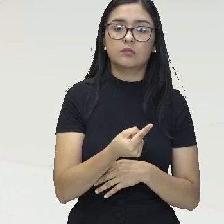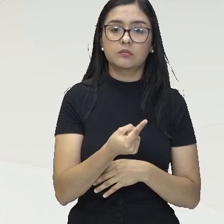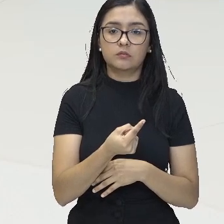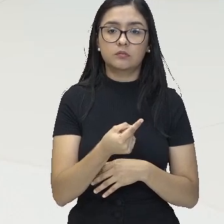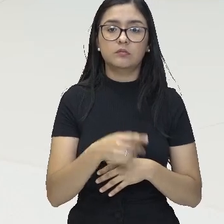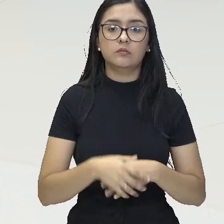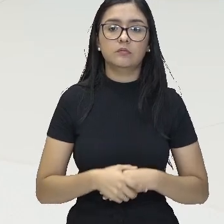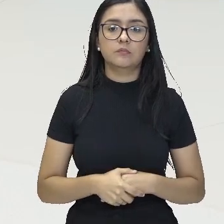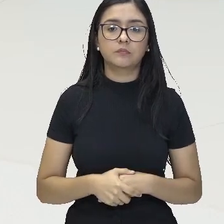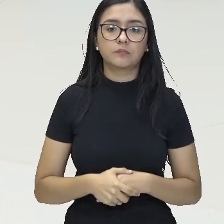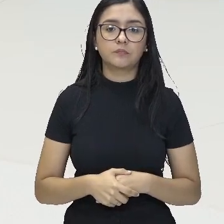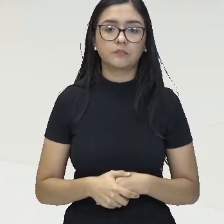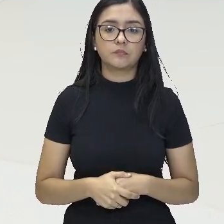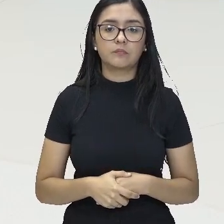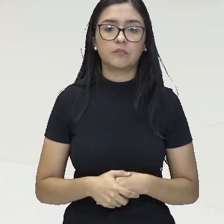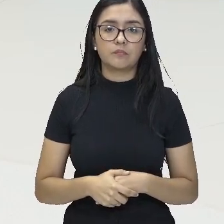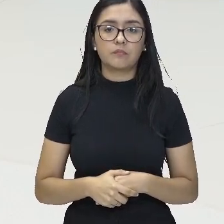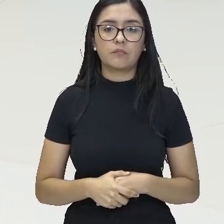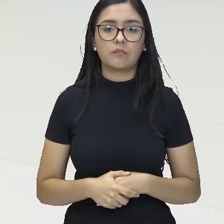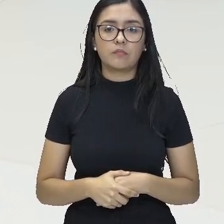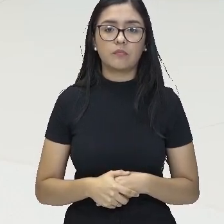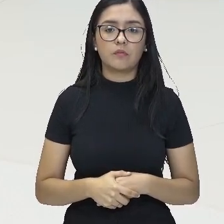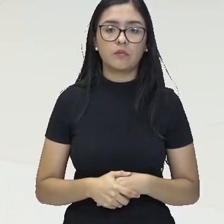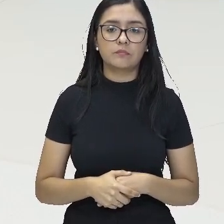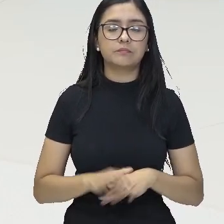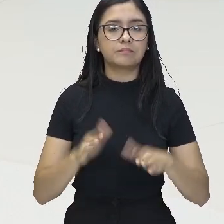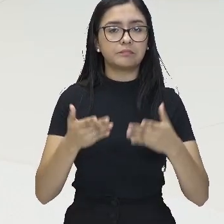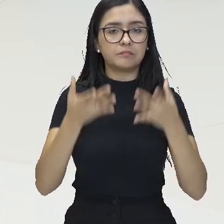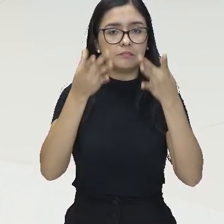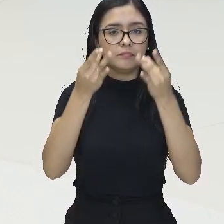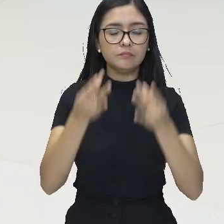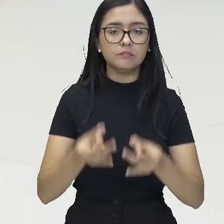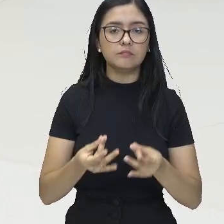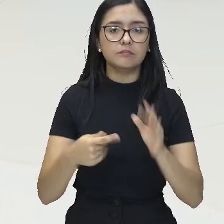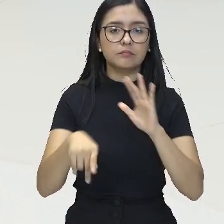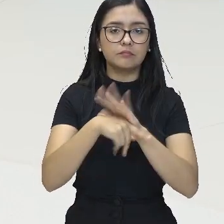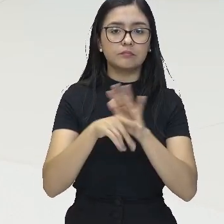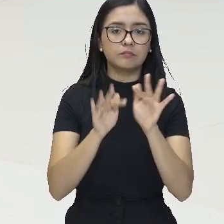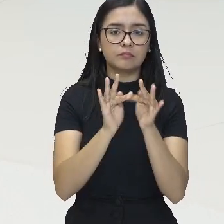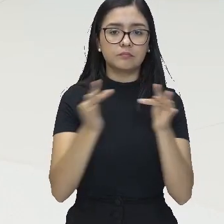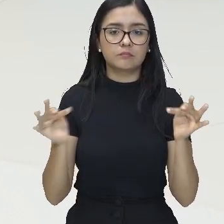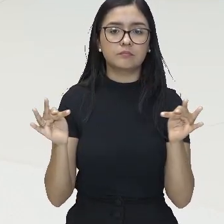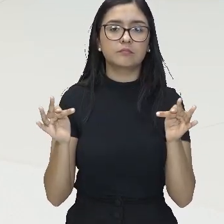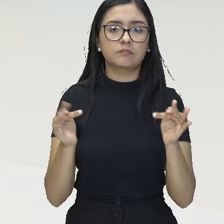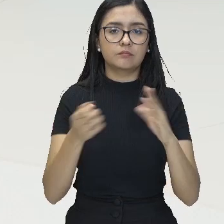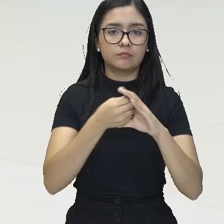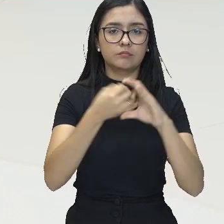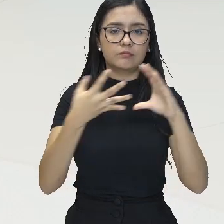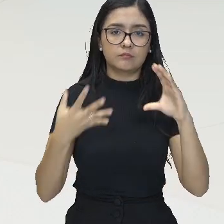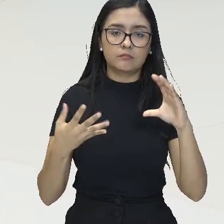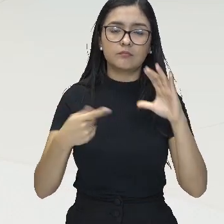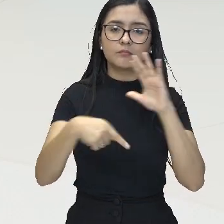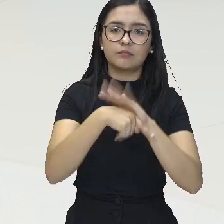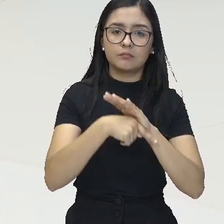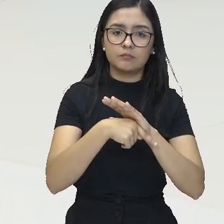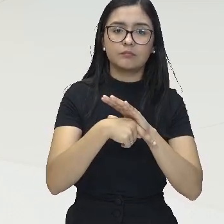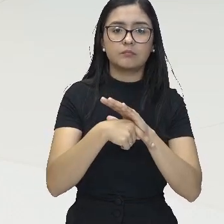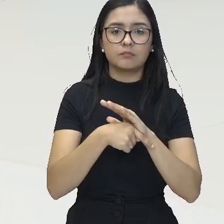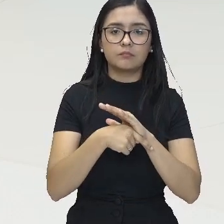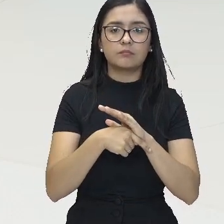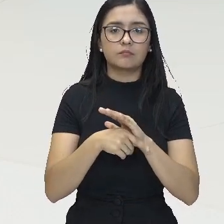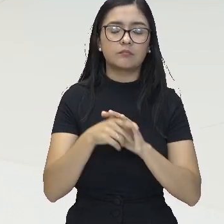ou travessão. E vai dar um detalhe a mais sobre aquilo, sobre uma característica que já